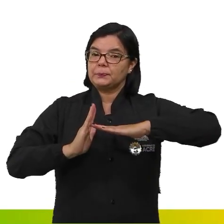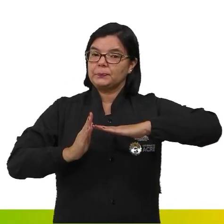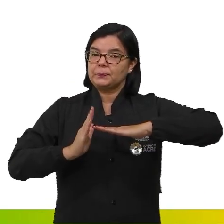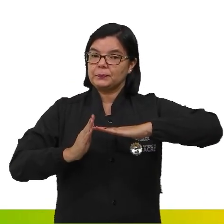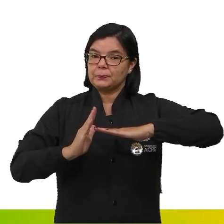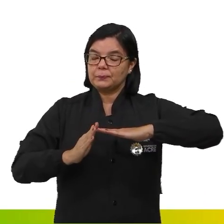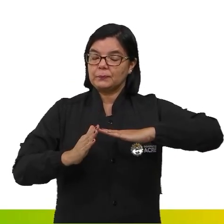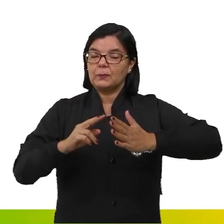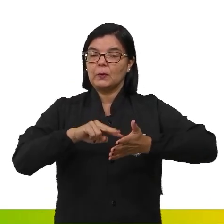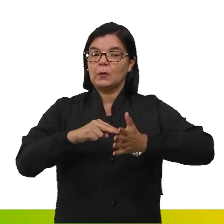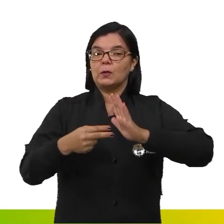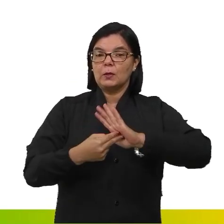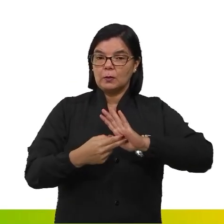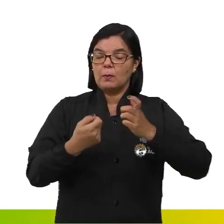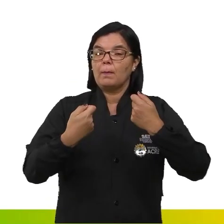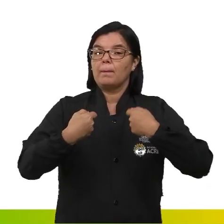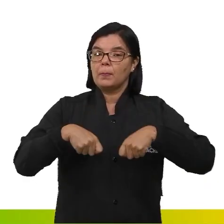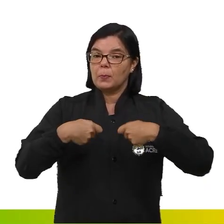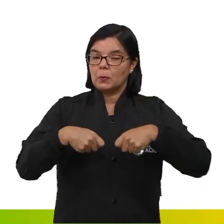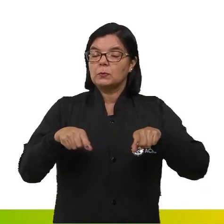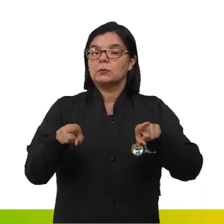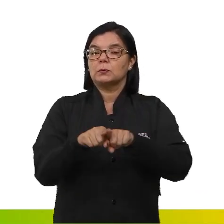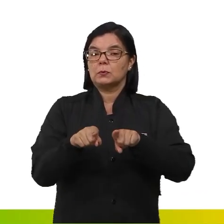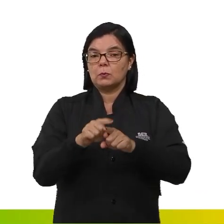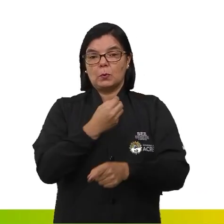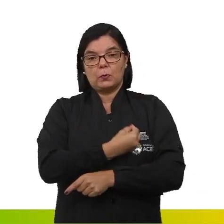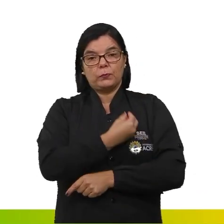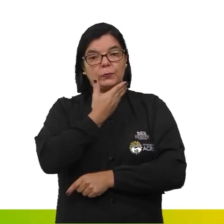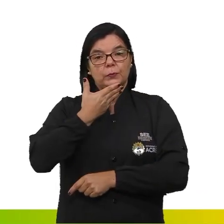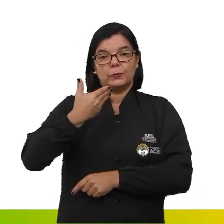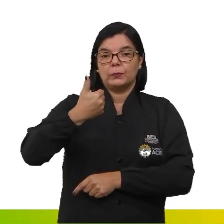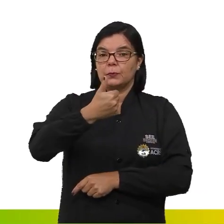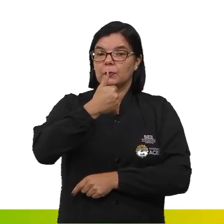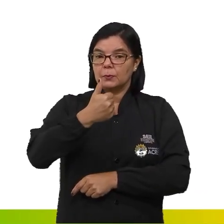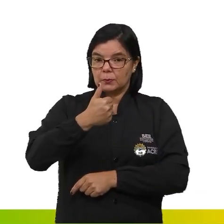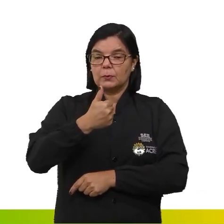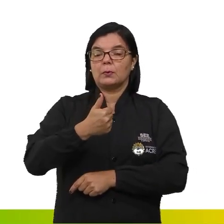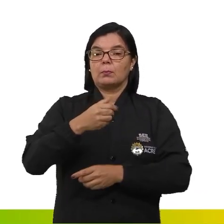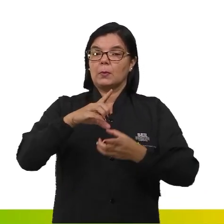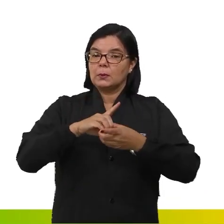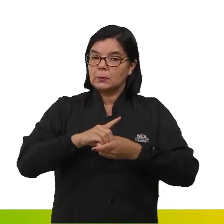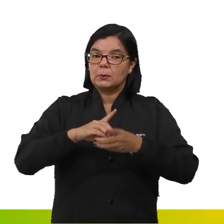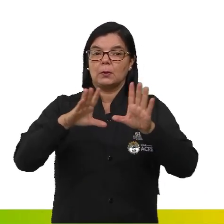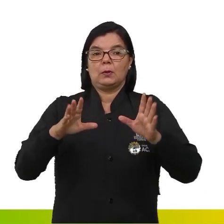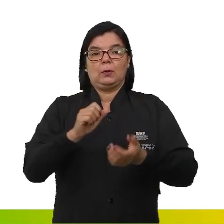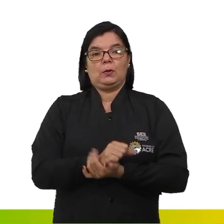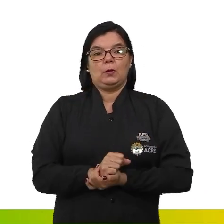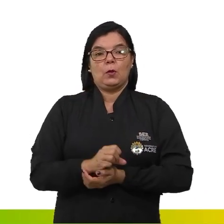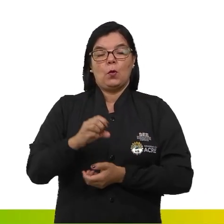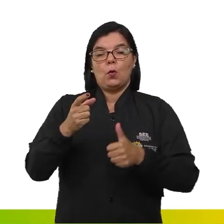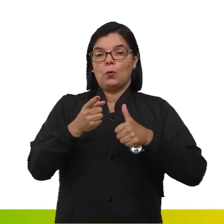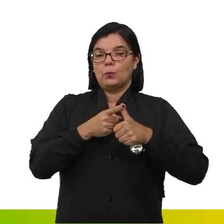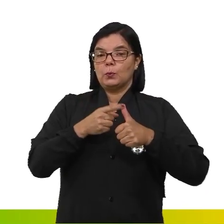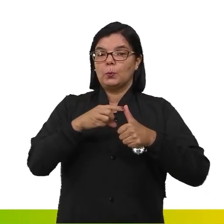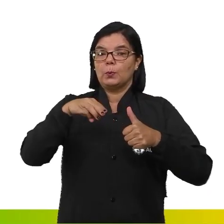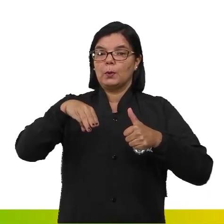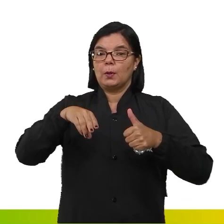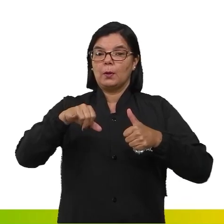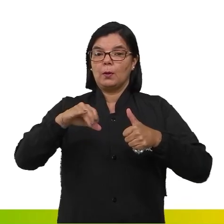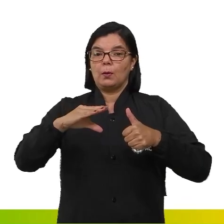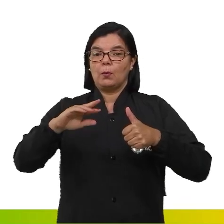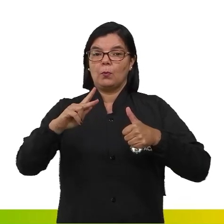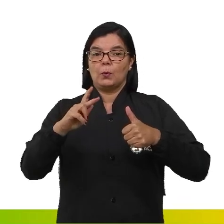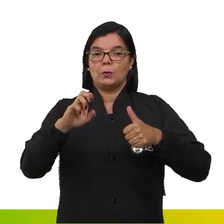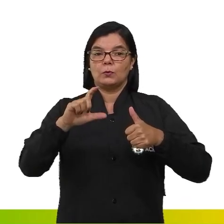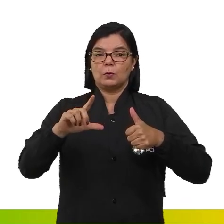contemporaneidade, no sentido de que a gente possa estabelecer uma vida melhor, uma vida mais democrática. Aí o primeiro que eu estou colocando